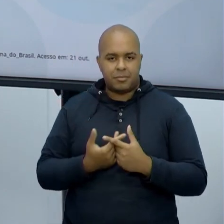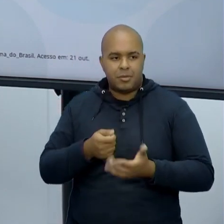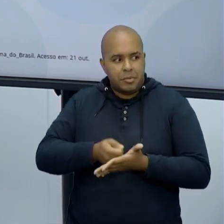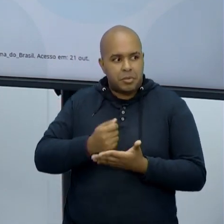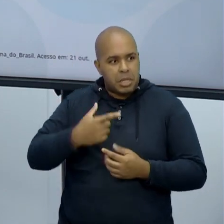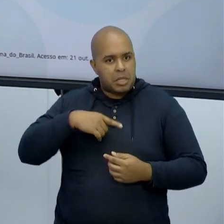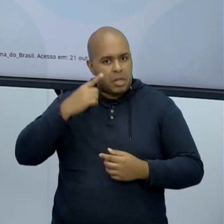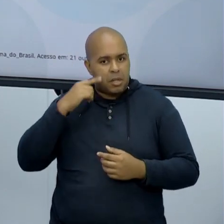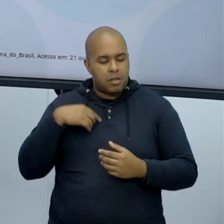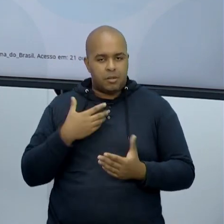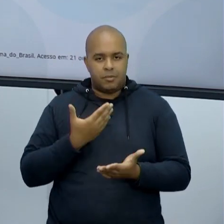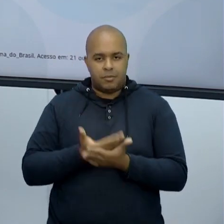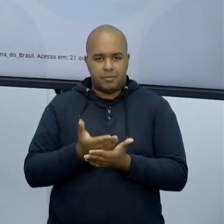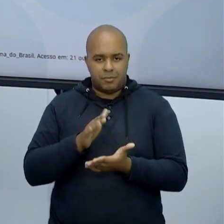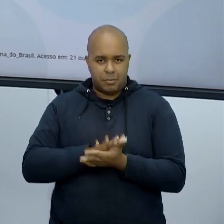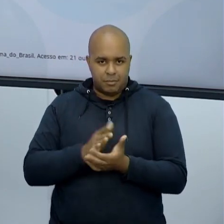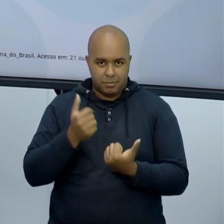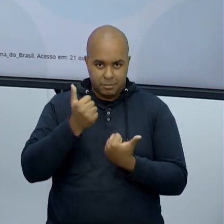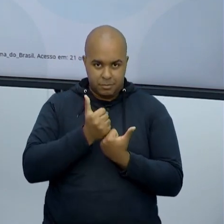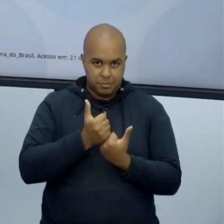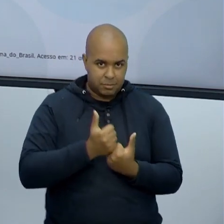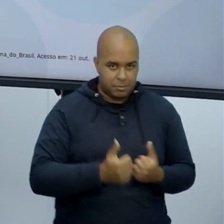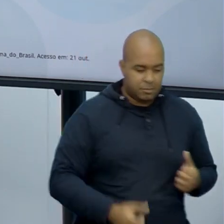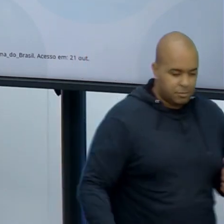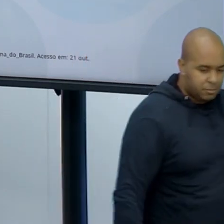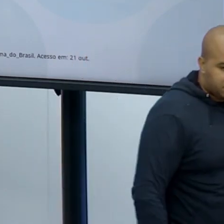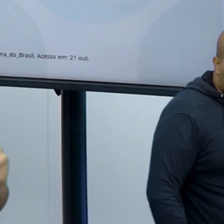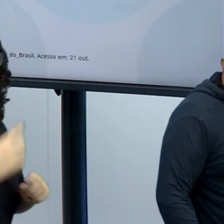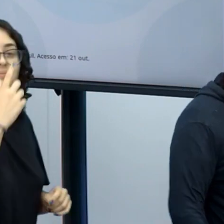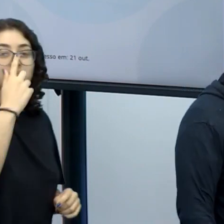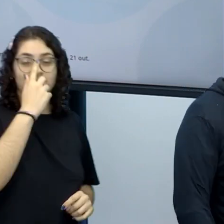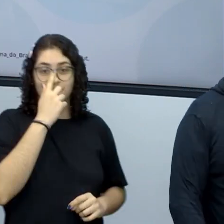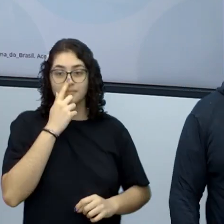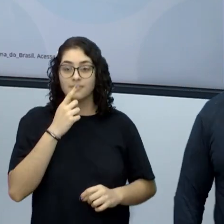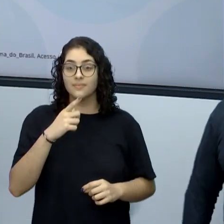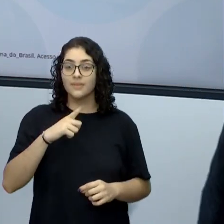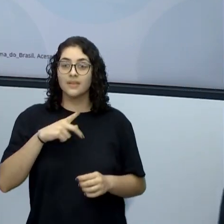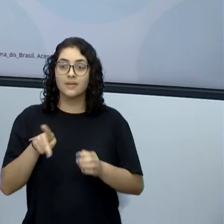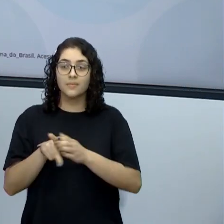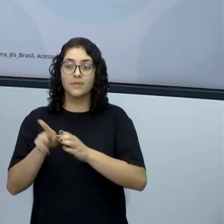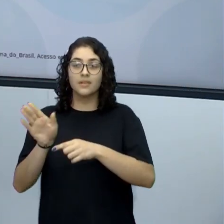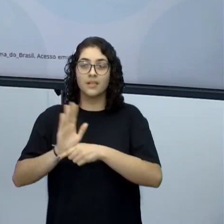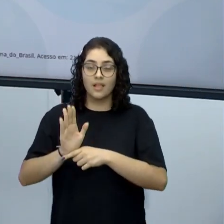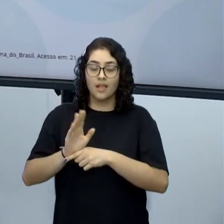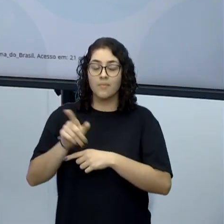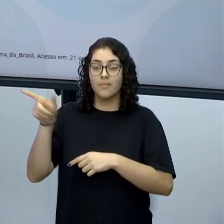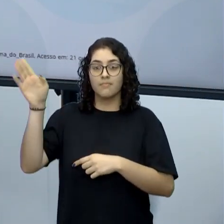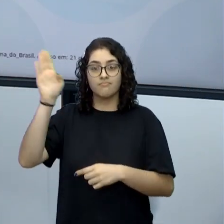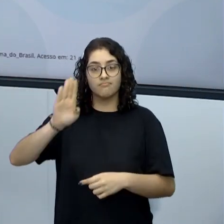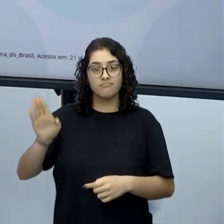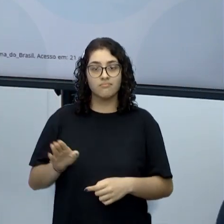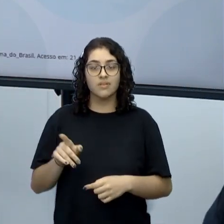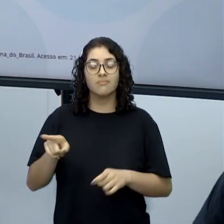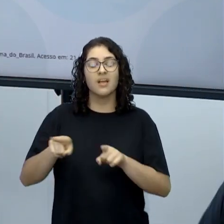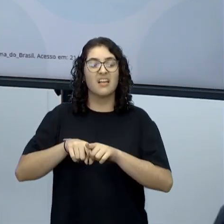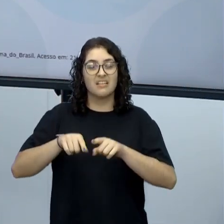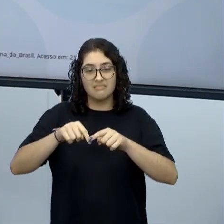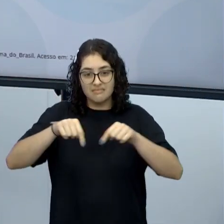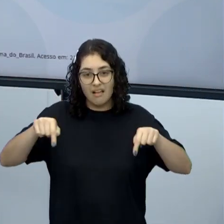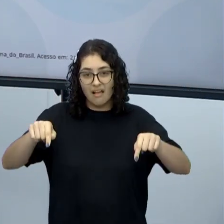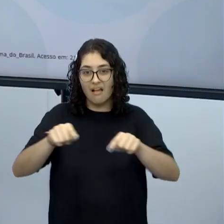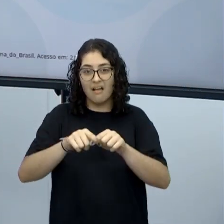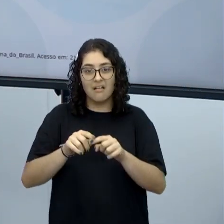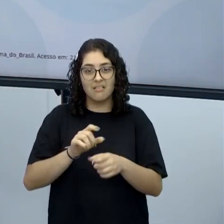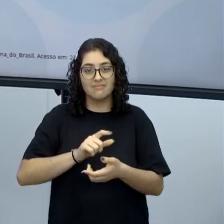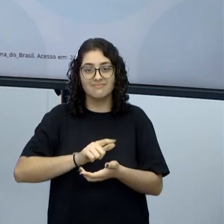a ter umas, sei lá, 3, 4, 5 salas de cinema lá, sessões exibindo filme nacional, e a sala vazia. Porque ninguém